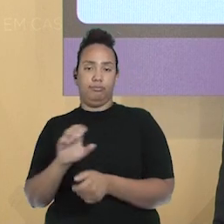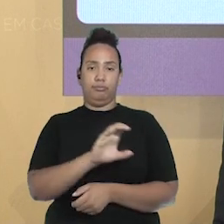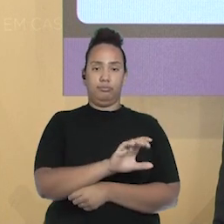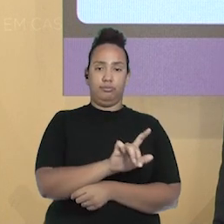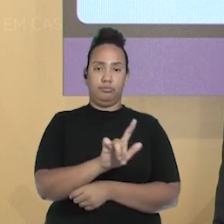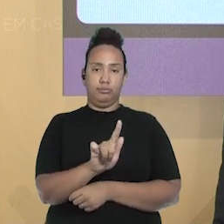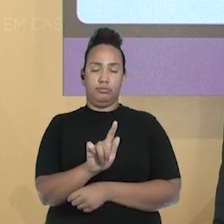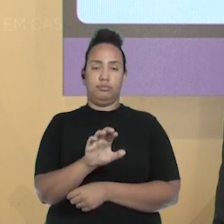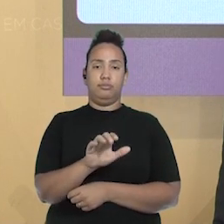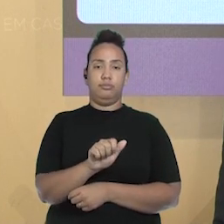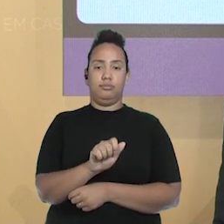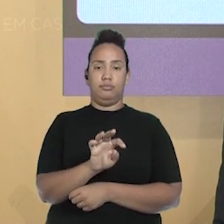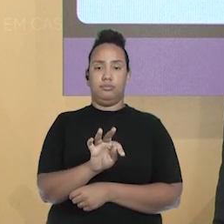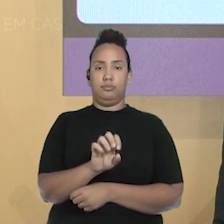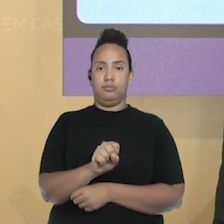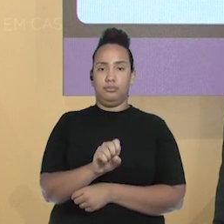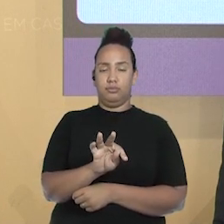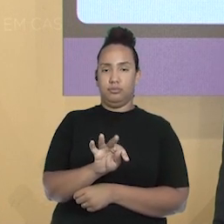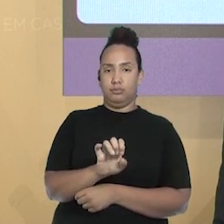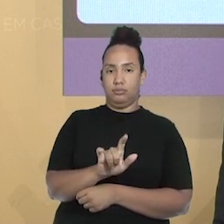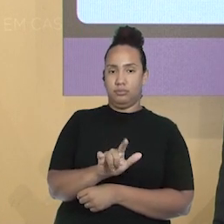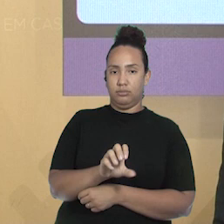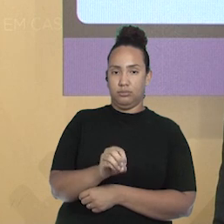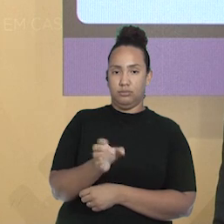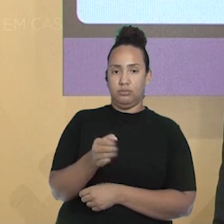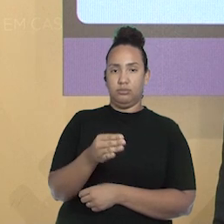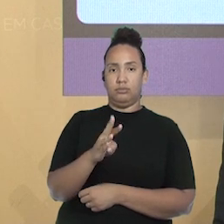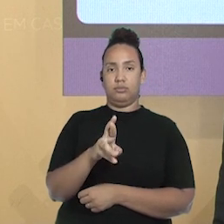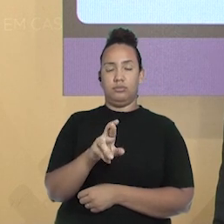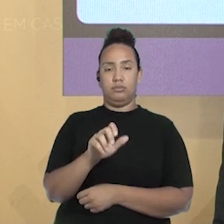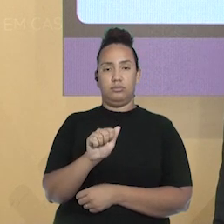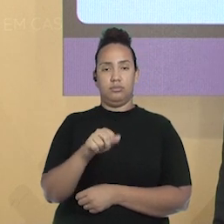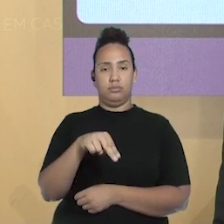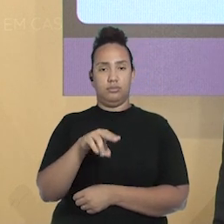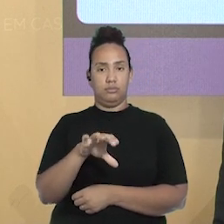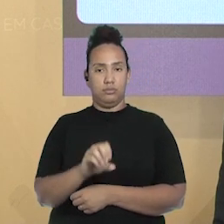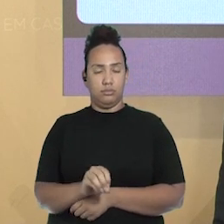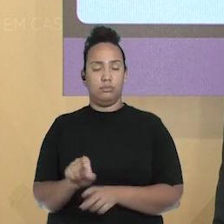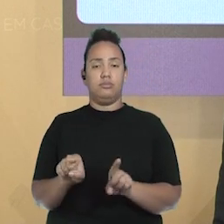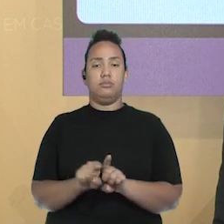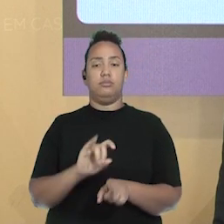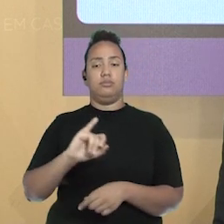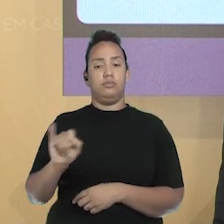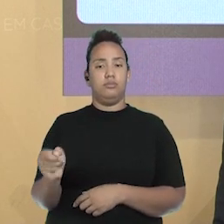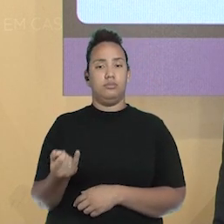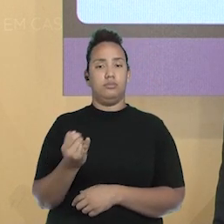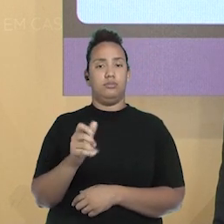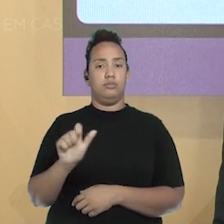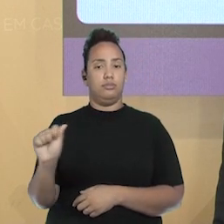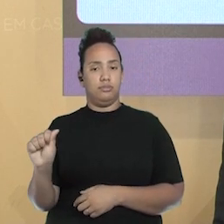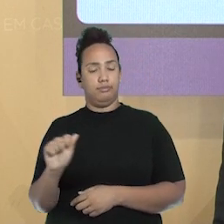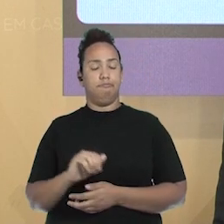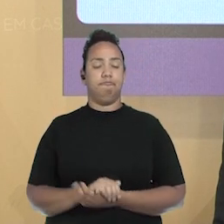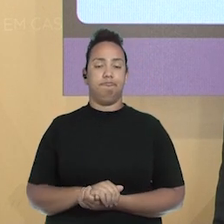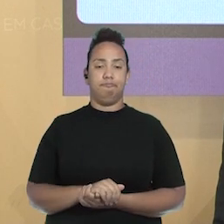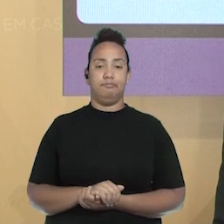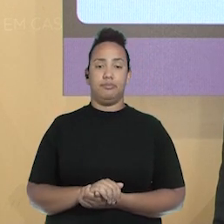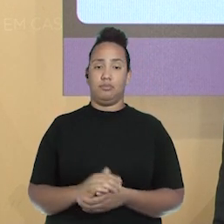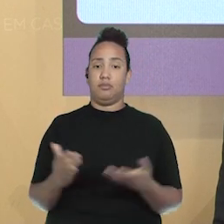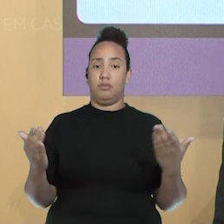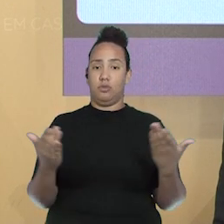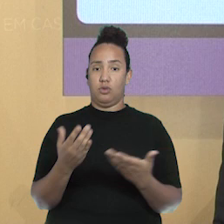Nova Rosa da Penha, Presidente Médici e Jardim América. Bom, agora você fará a leitura correta